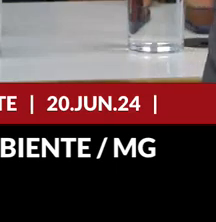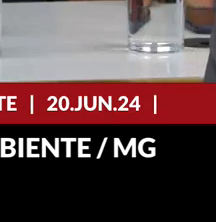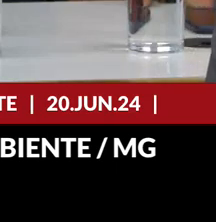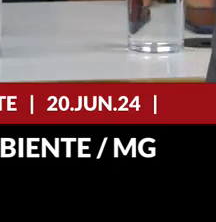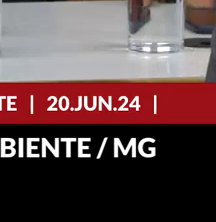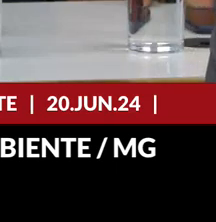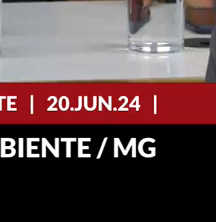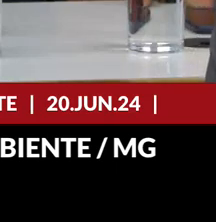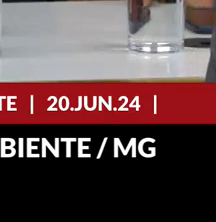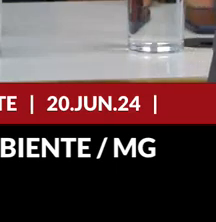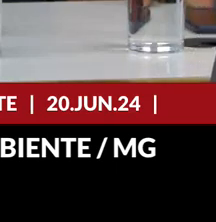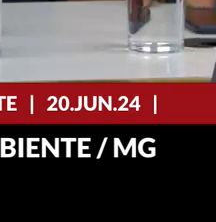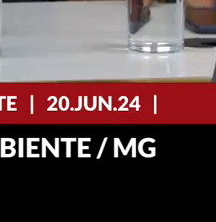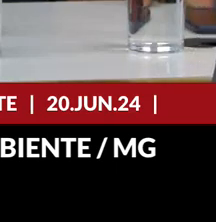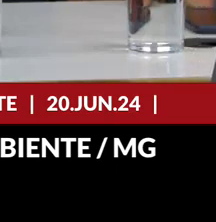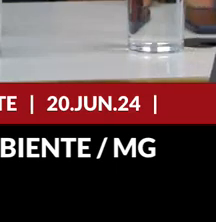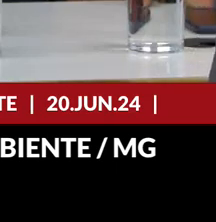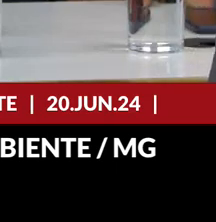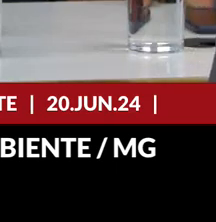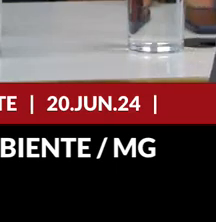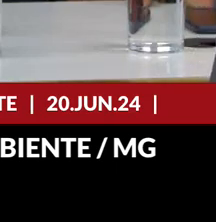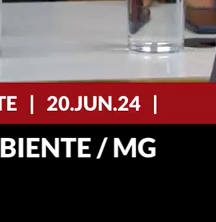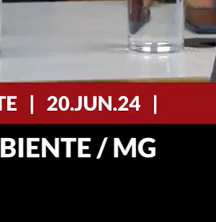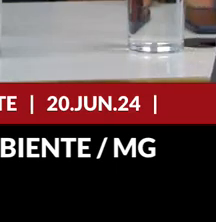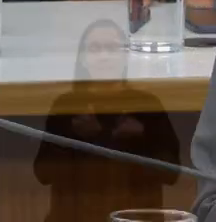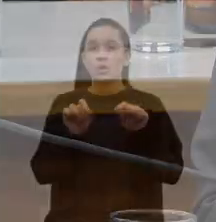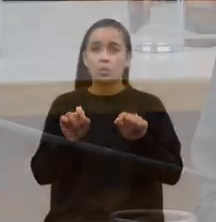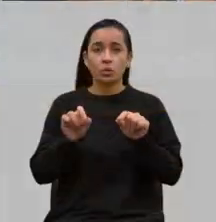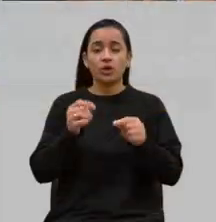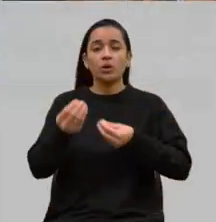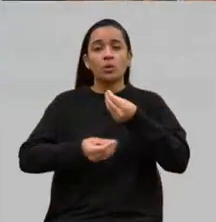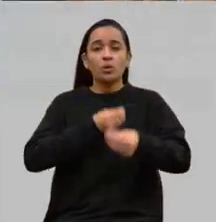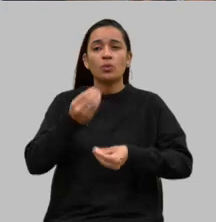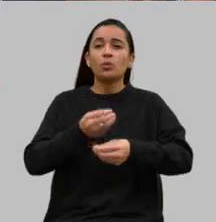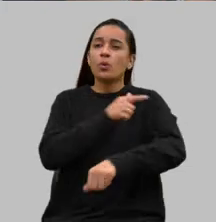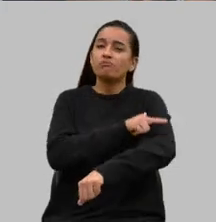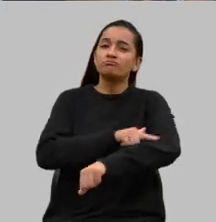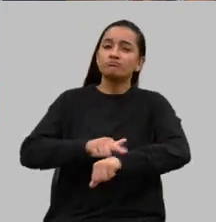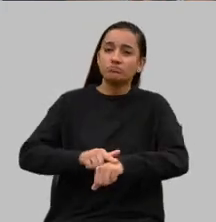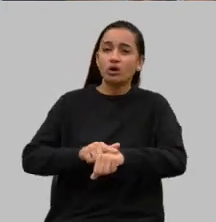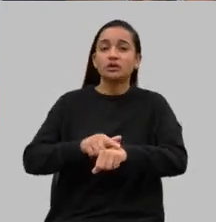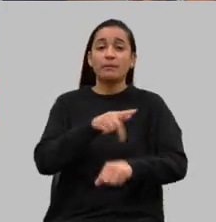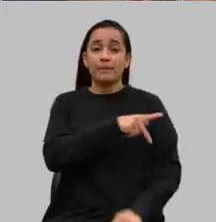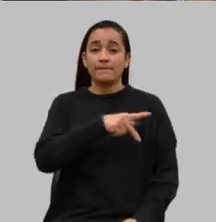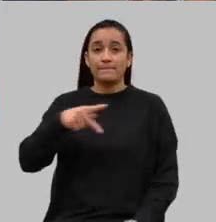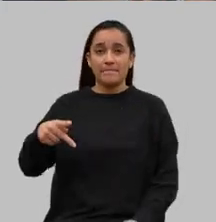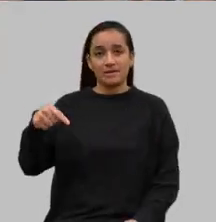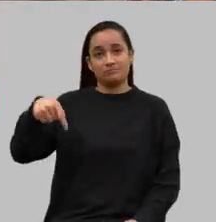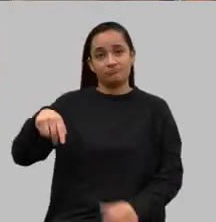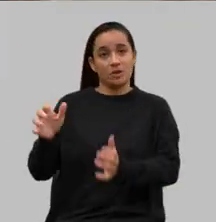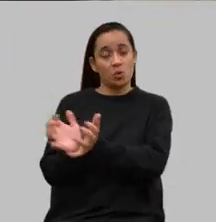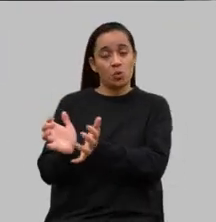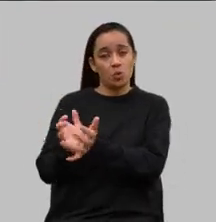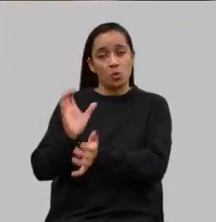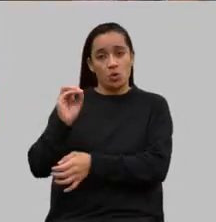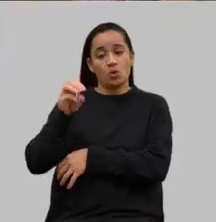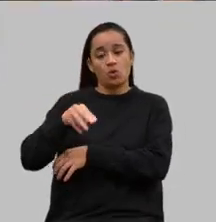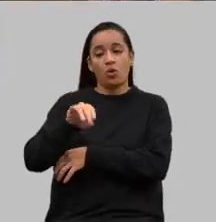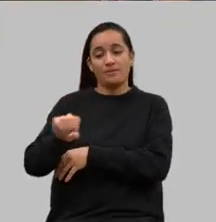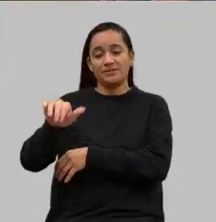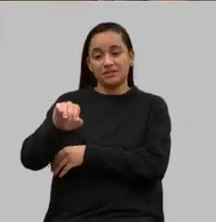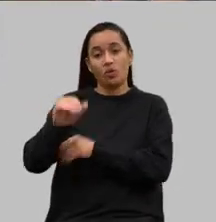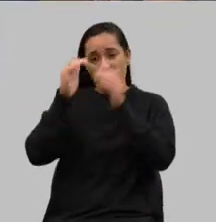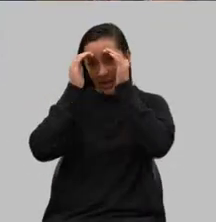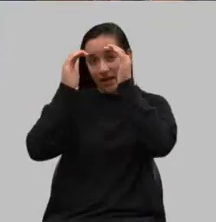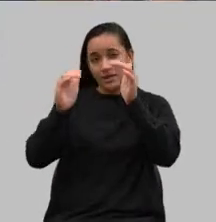discussão e também o a posição e o comportamento do presidente da Comissão que respeita as minorias aqui